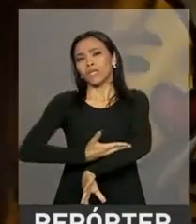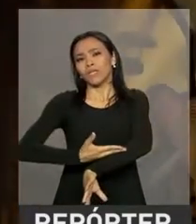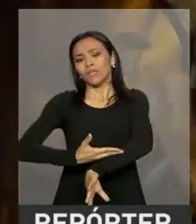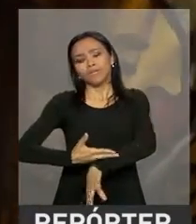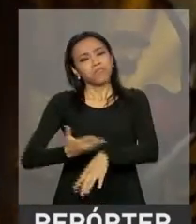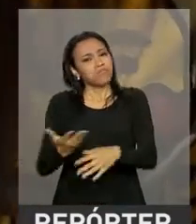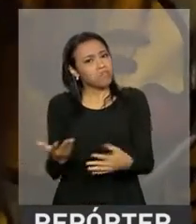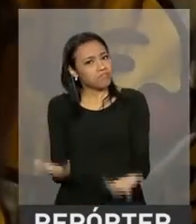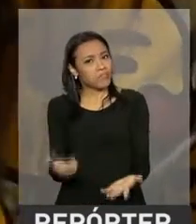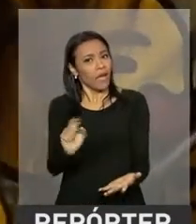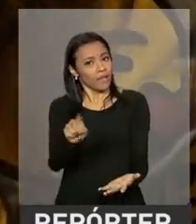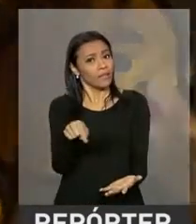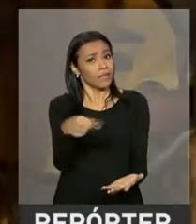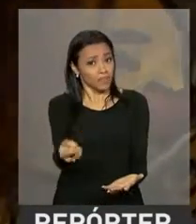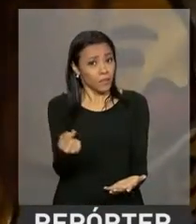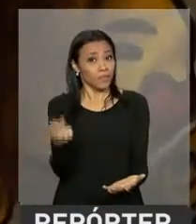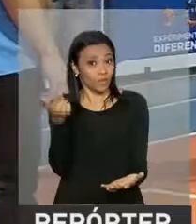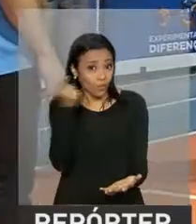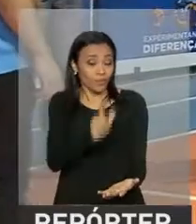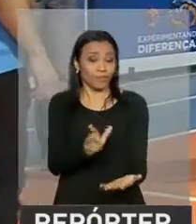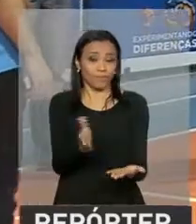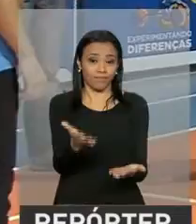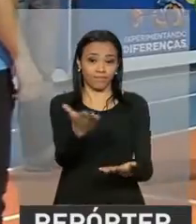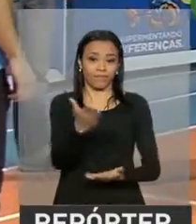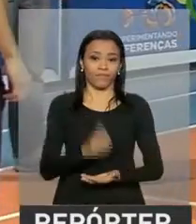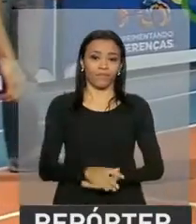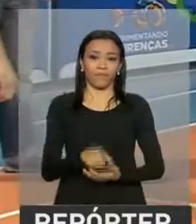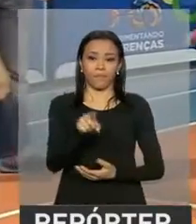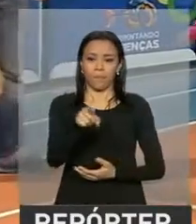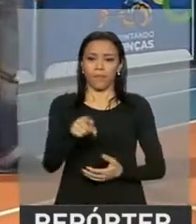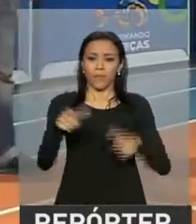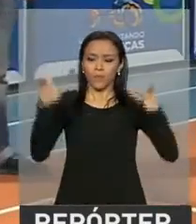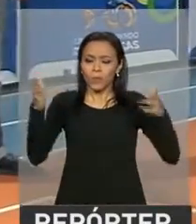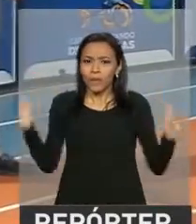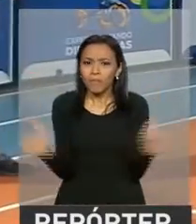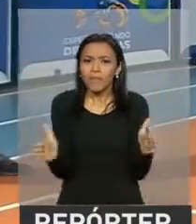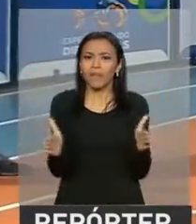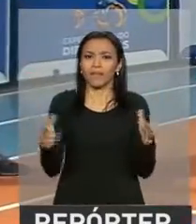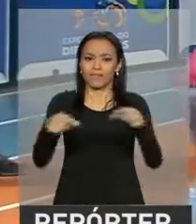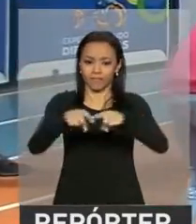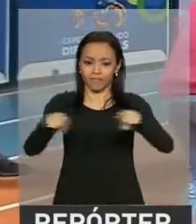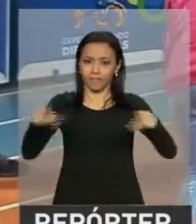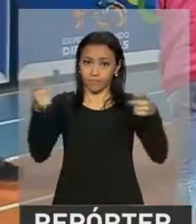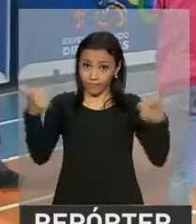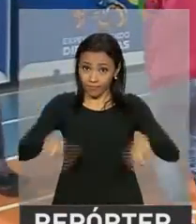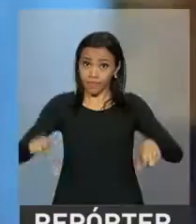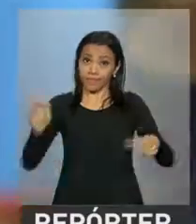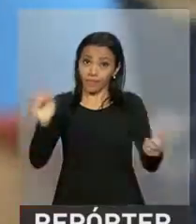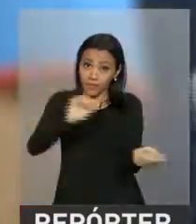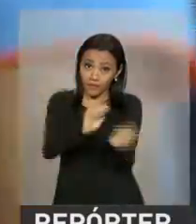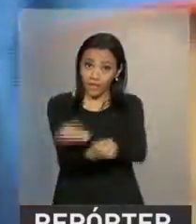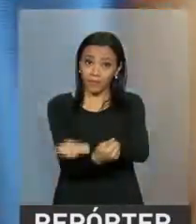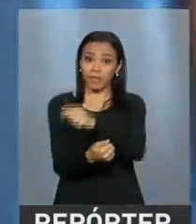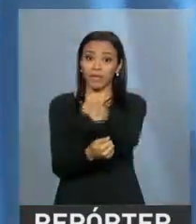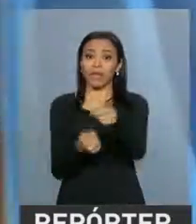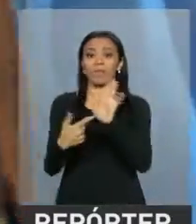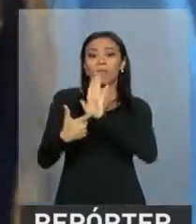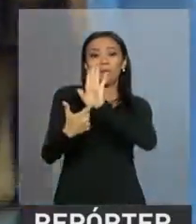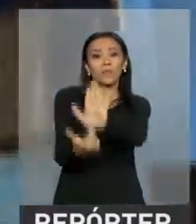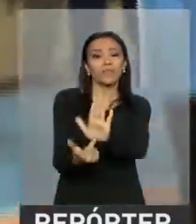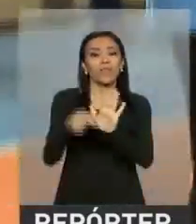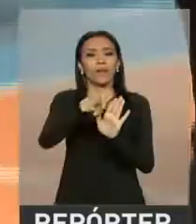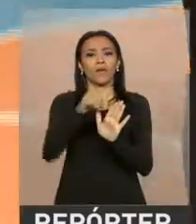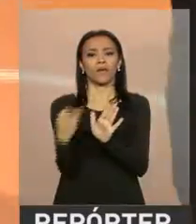fui se acostumando, aí depois eu peguei a prática. A pequena arena que permite a prática de esportes adaptados é para mostrar ao